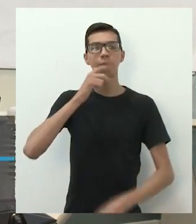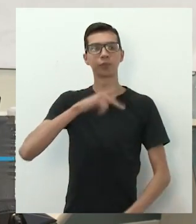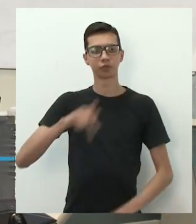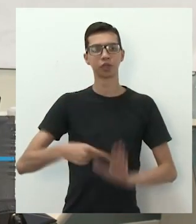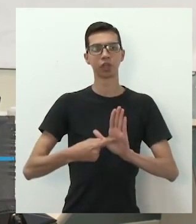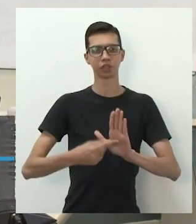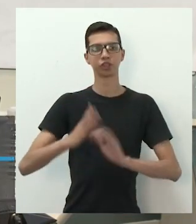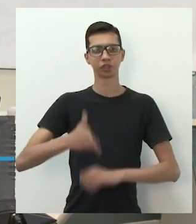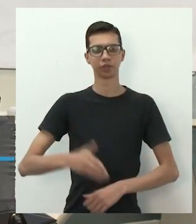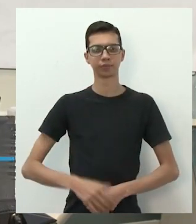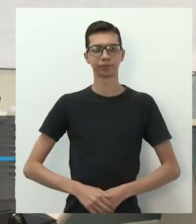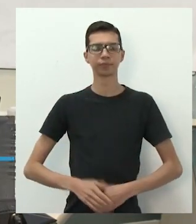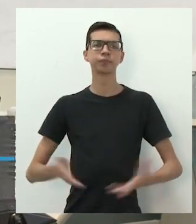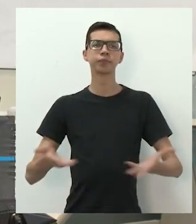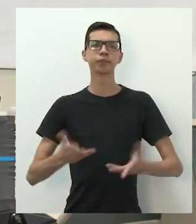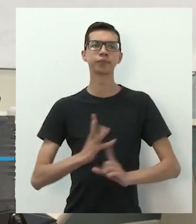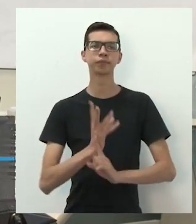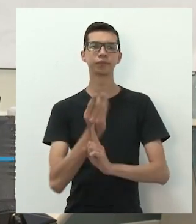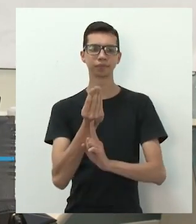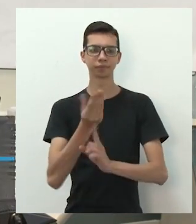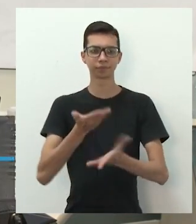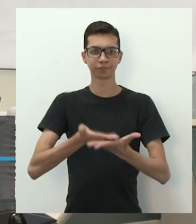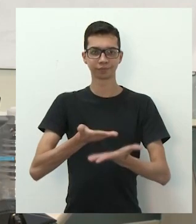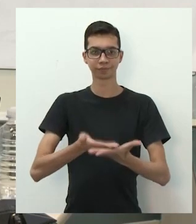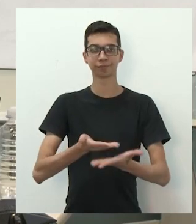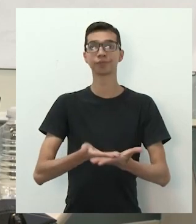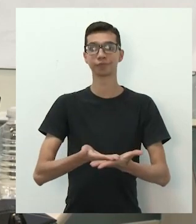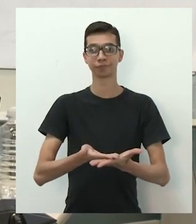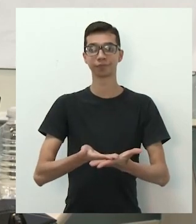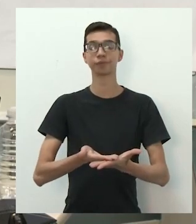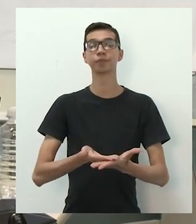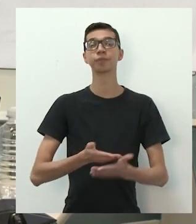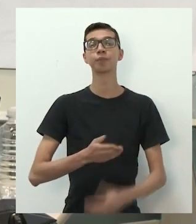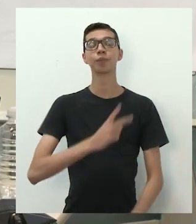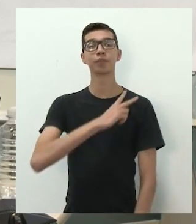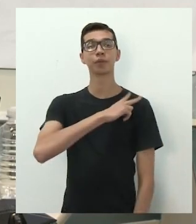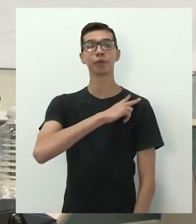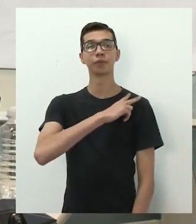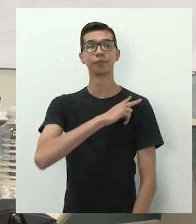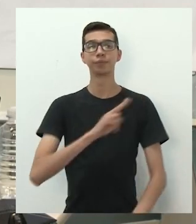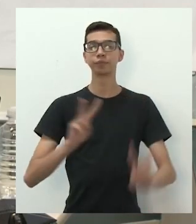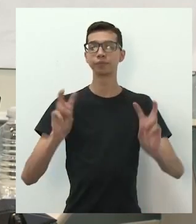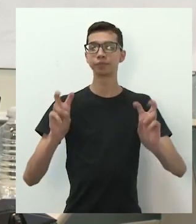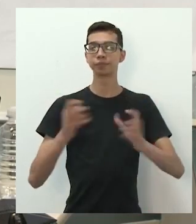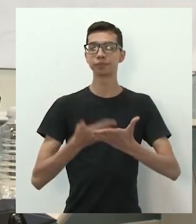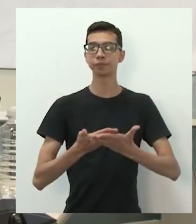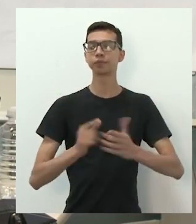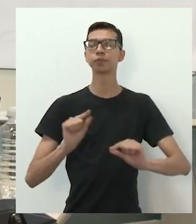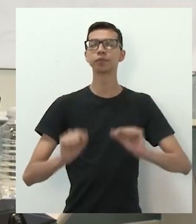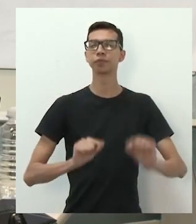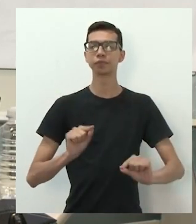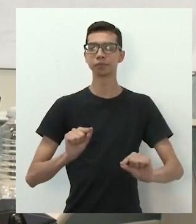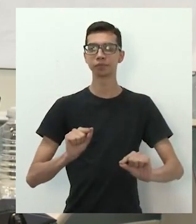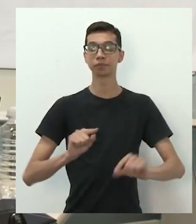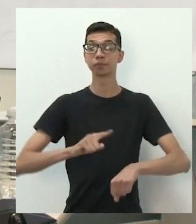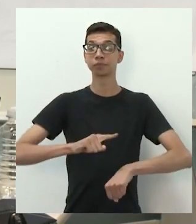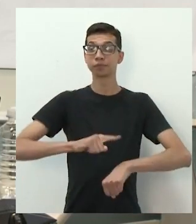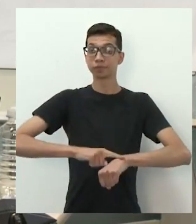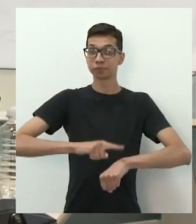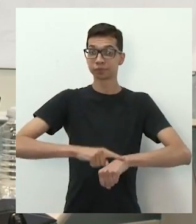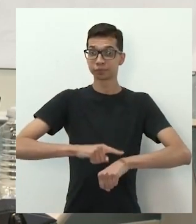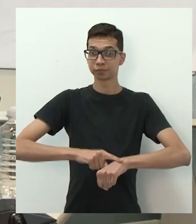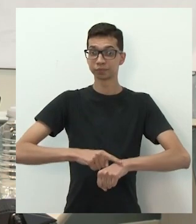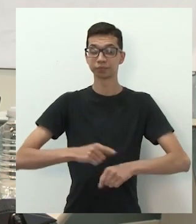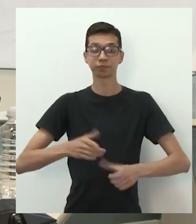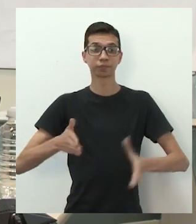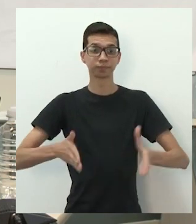nós temos uma aula de arte para a segunda série do ensino médio e o tema da nossa aula de hoje é Tempo de Fazer, Gerando o